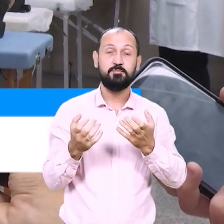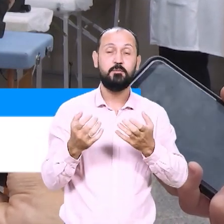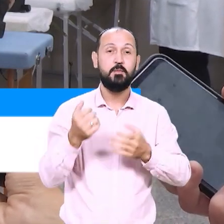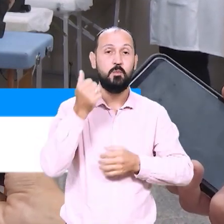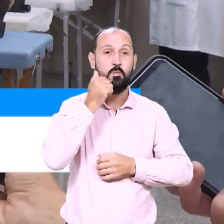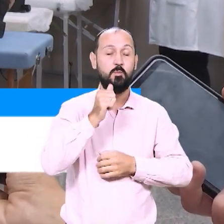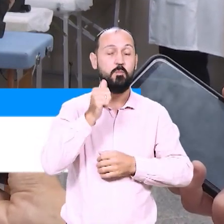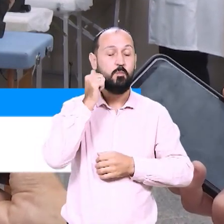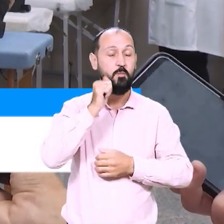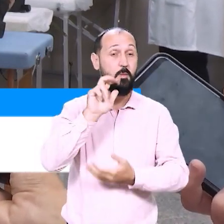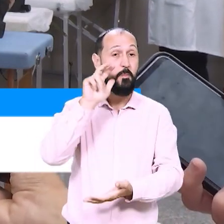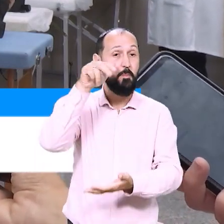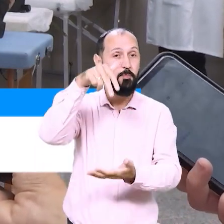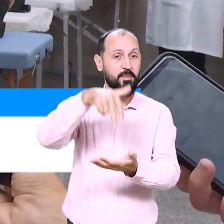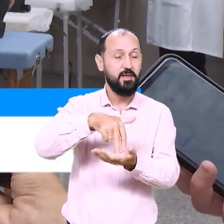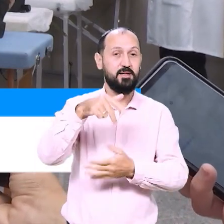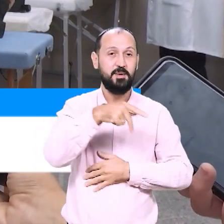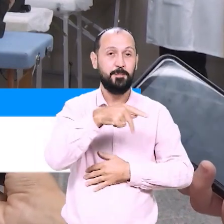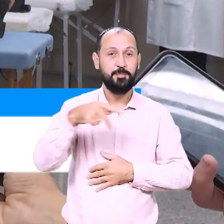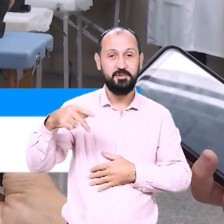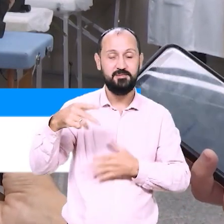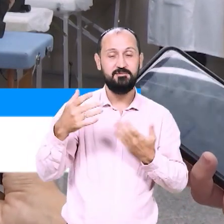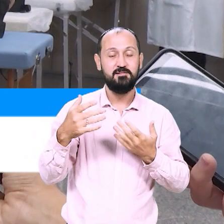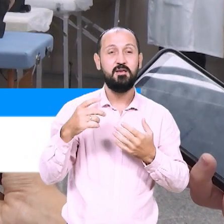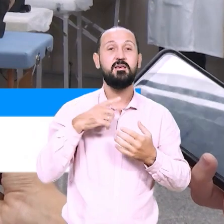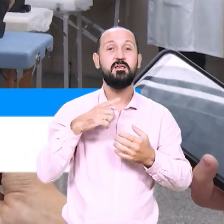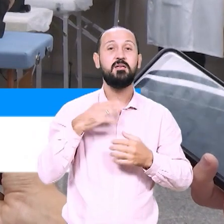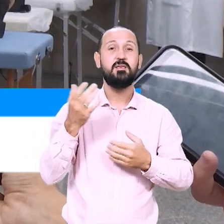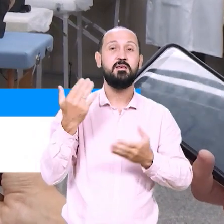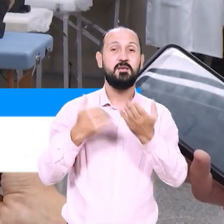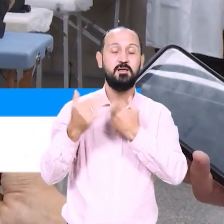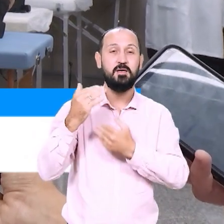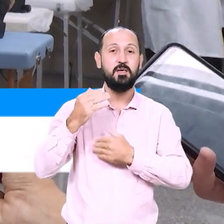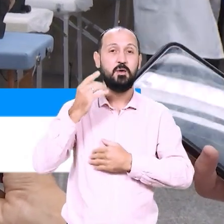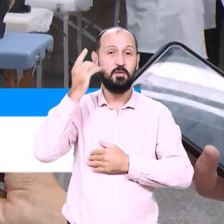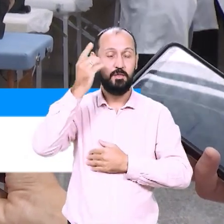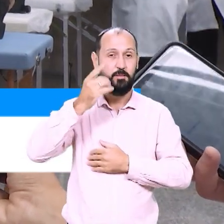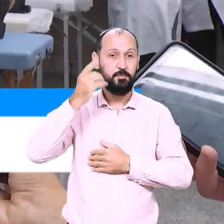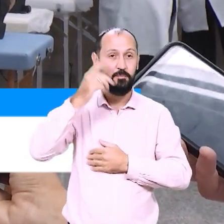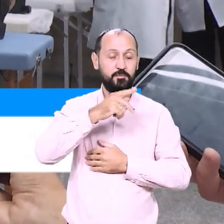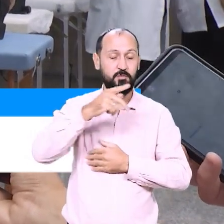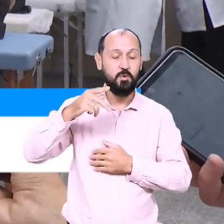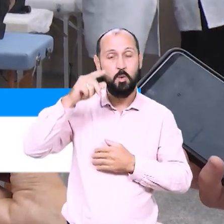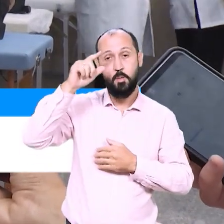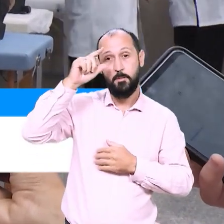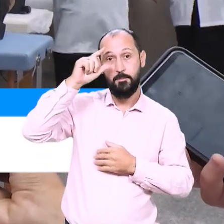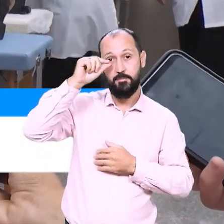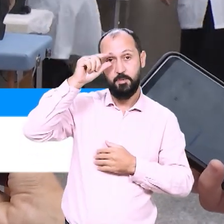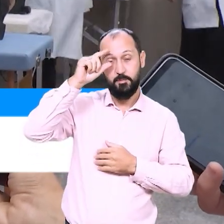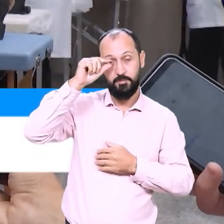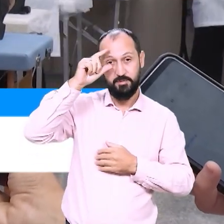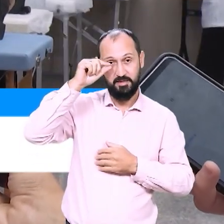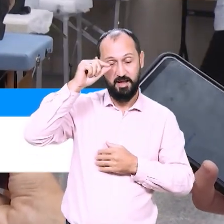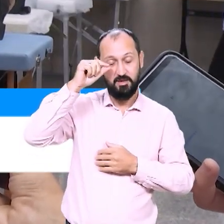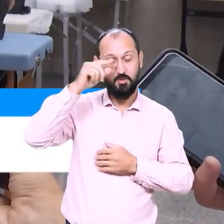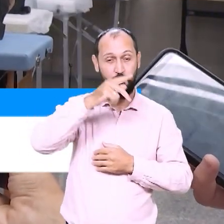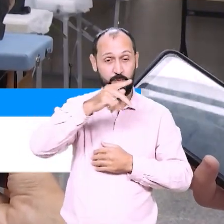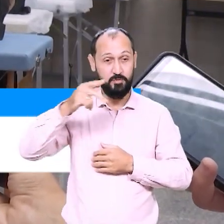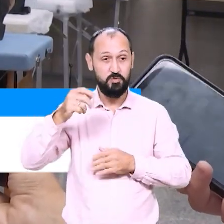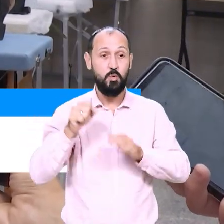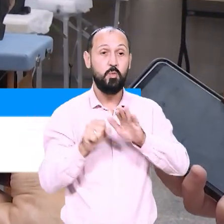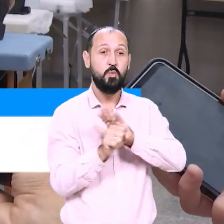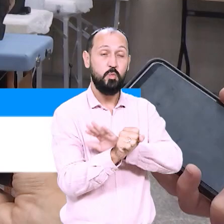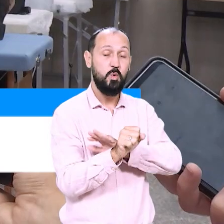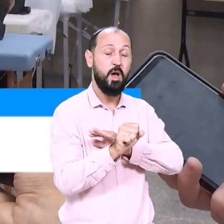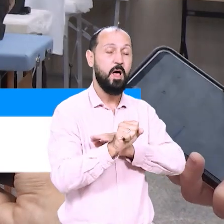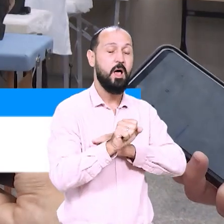com uma mulher na presidência, que o deputado presidente Gerson Claro nomeou